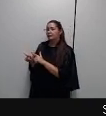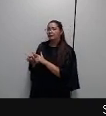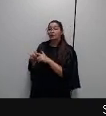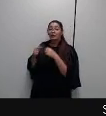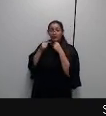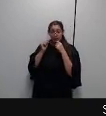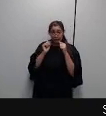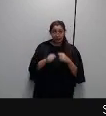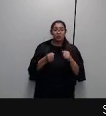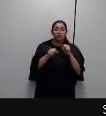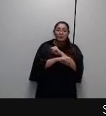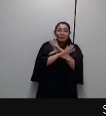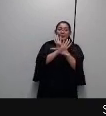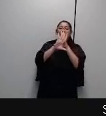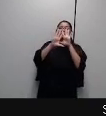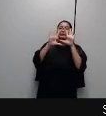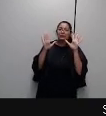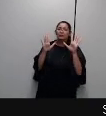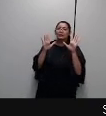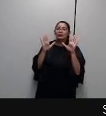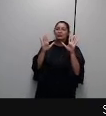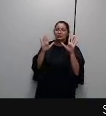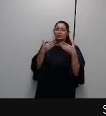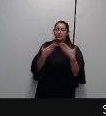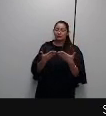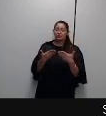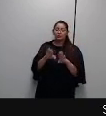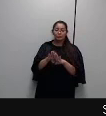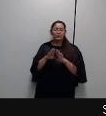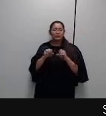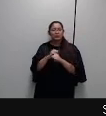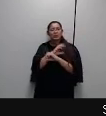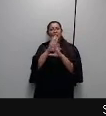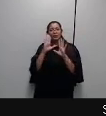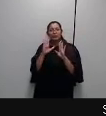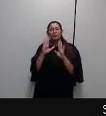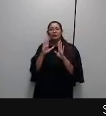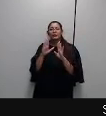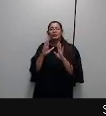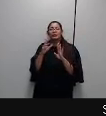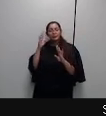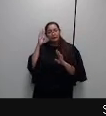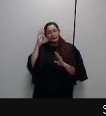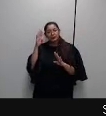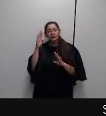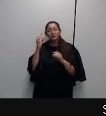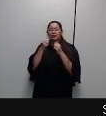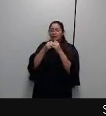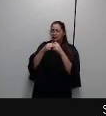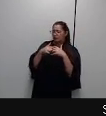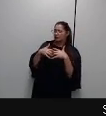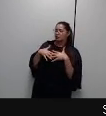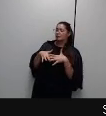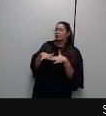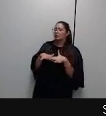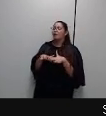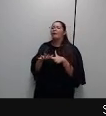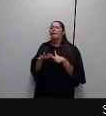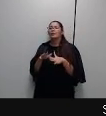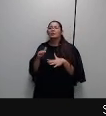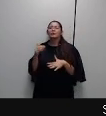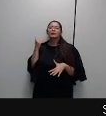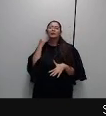Vamos abrir visto então para ministrar Gina E deixamos bem claro me discutindo para bolsa nesse ficar tranquilo quanto ao caso que julgamos ali